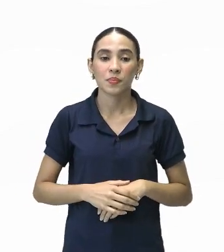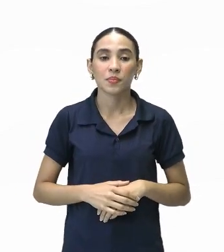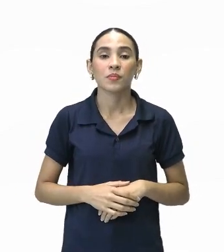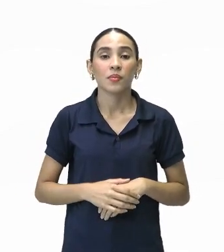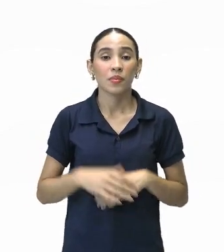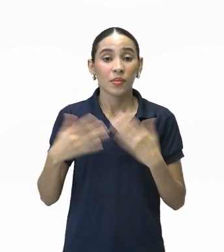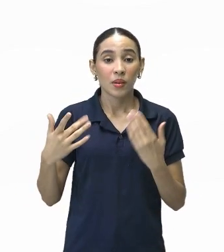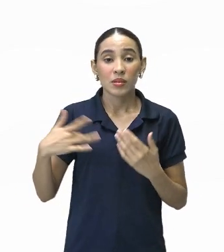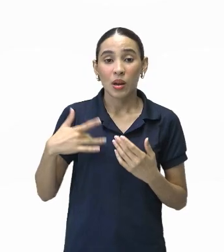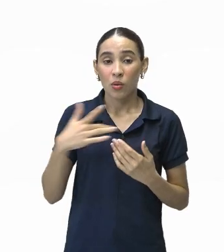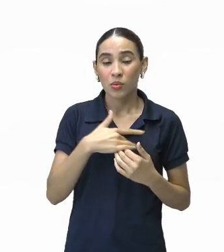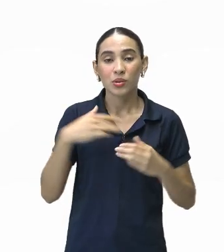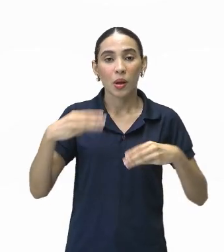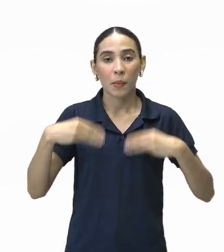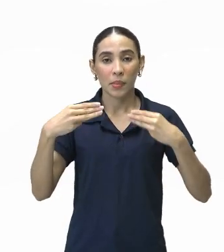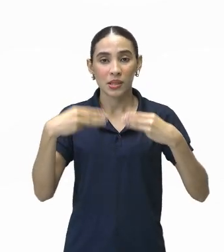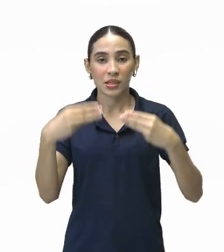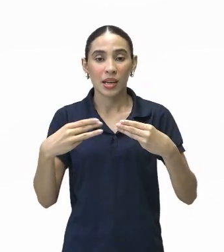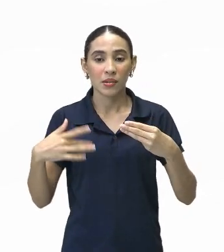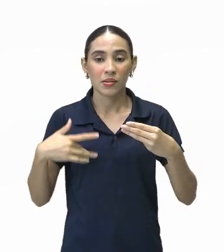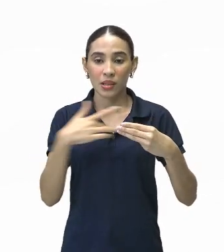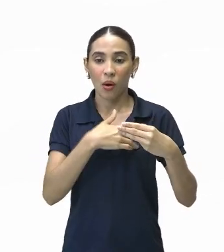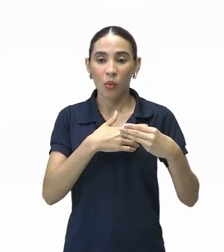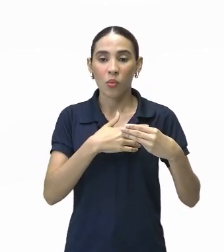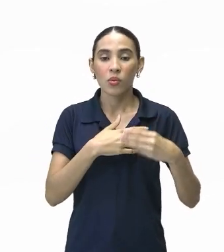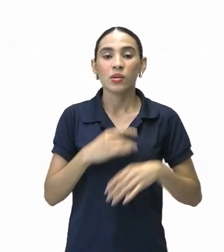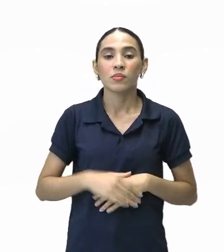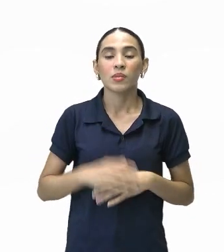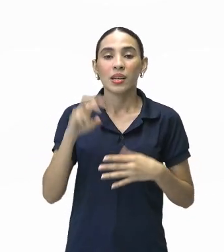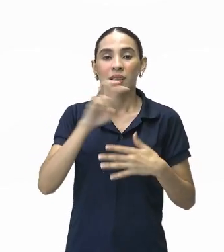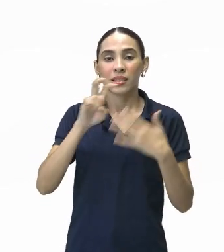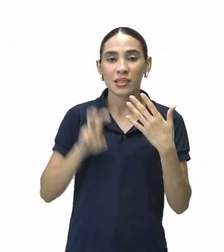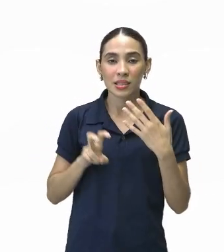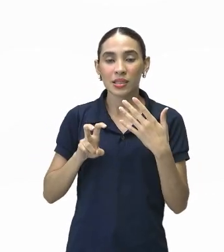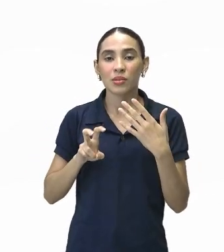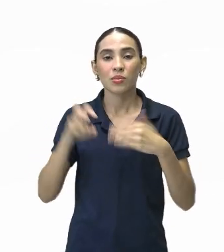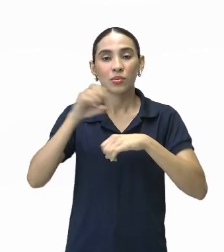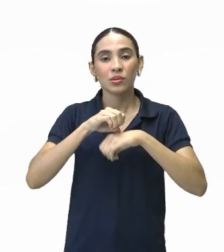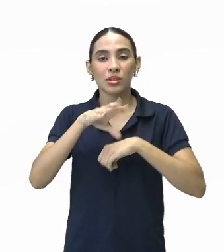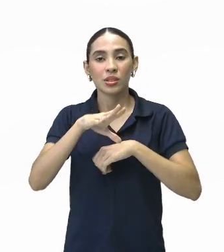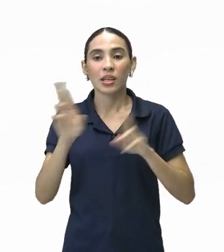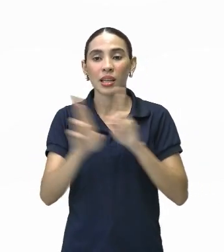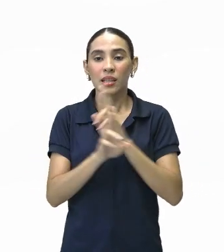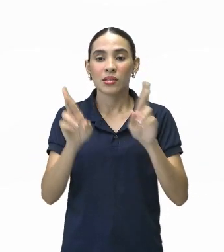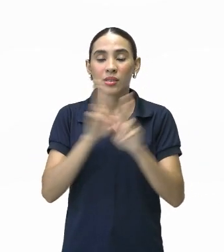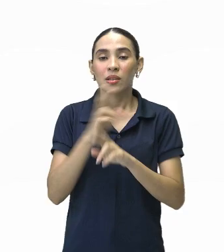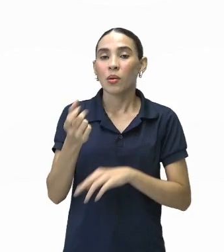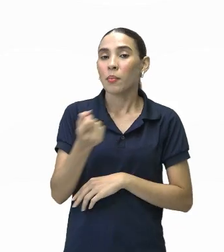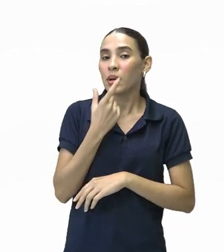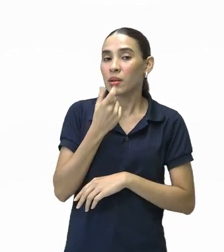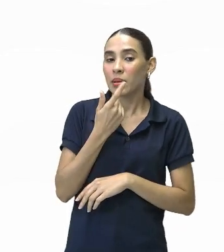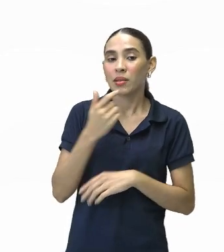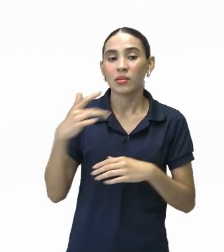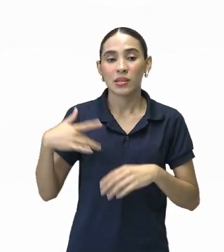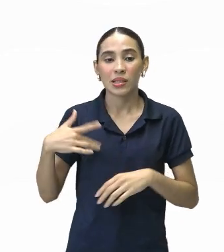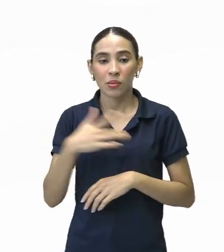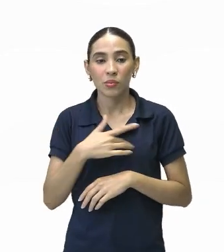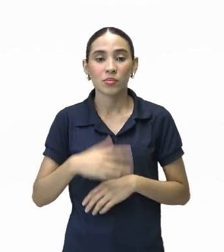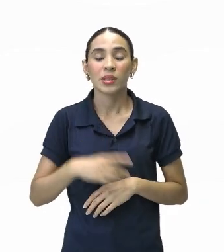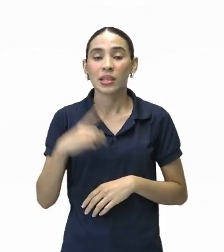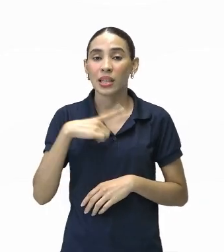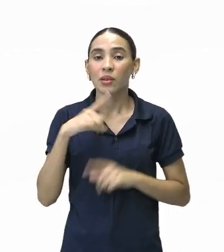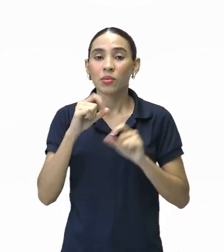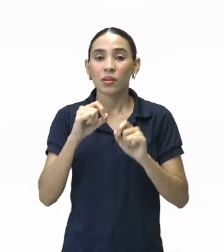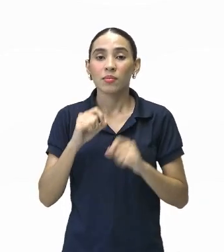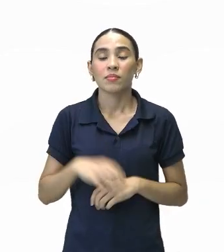falar em saúde, o Ministério da Saúde destacou 5 dicas relacionadas a medicamentos e saúde. Nós temos